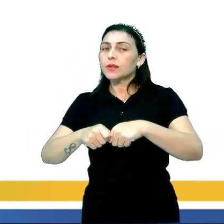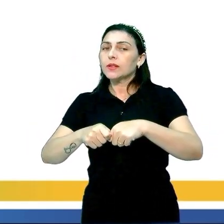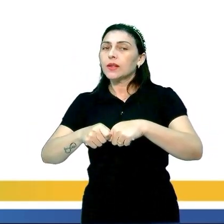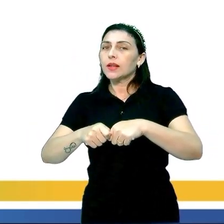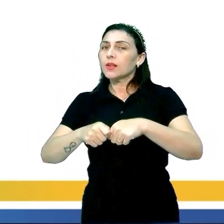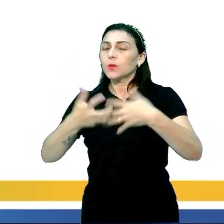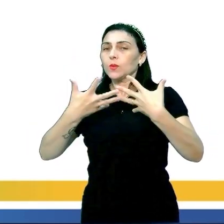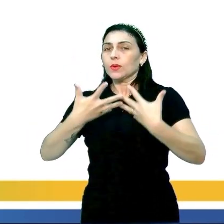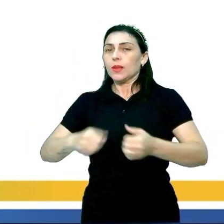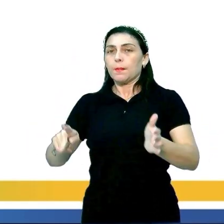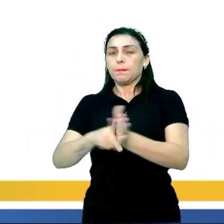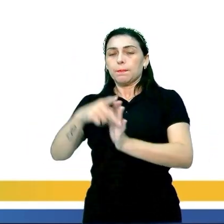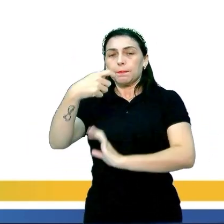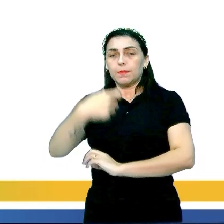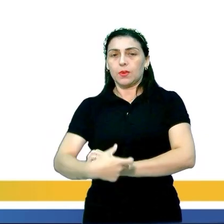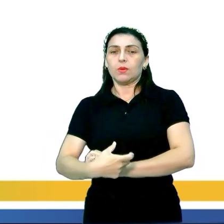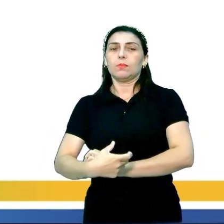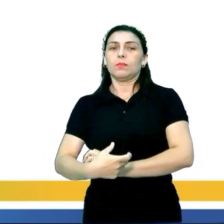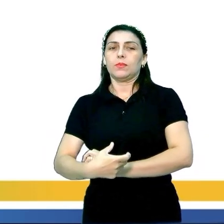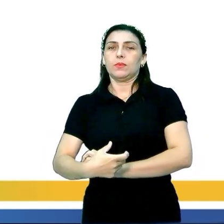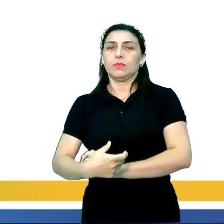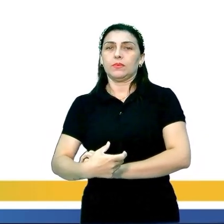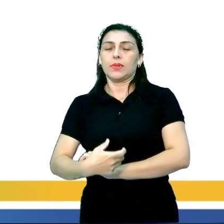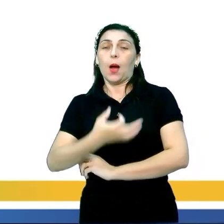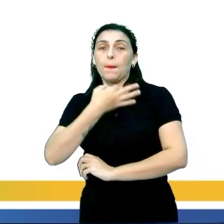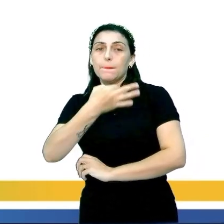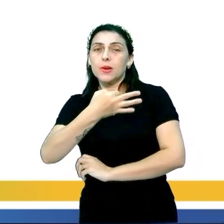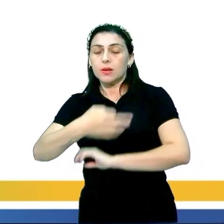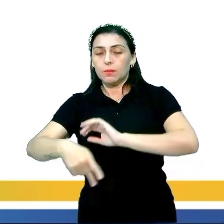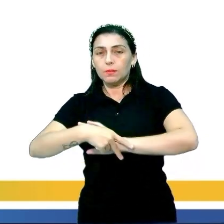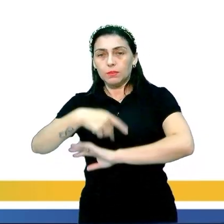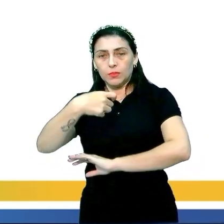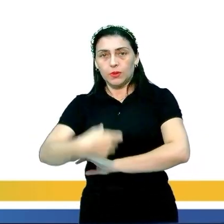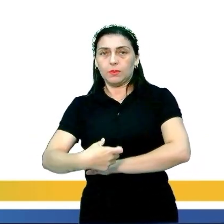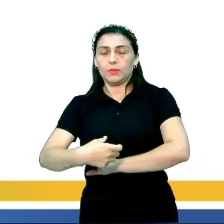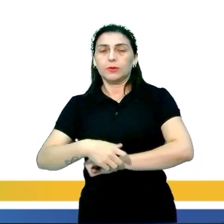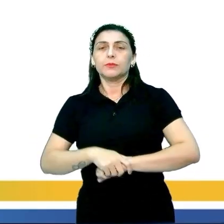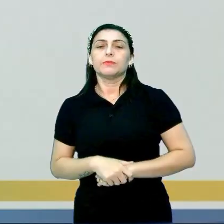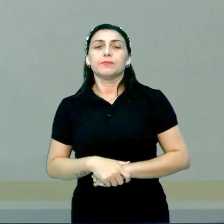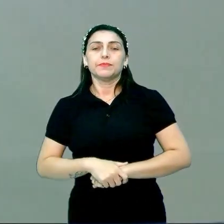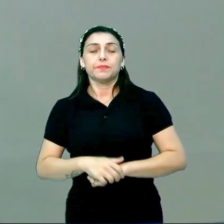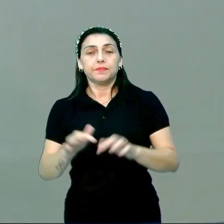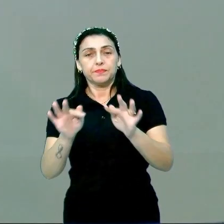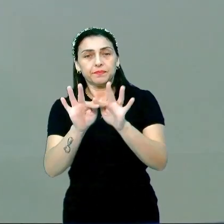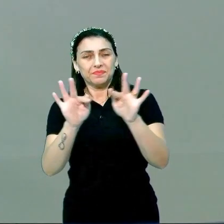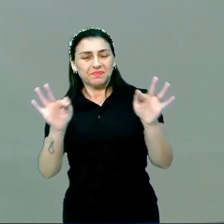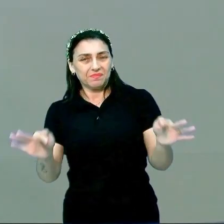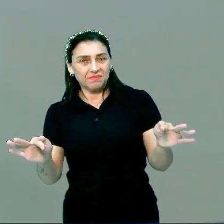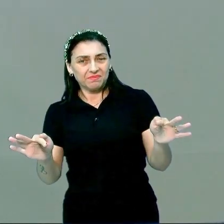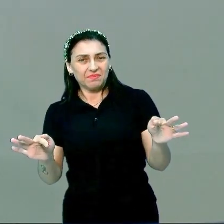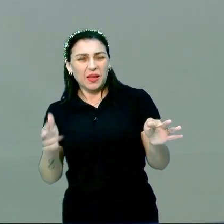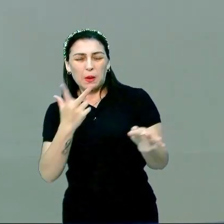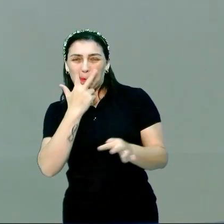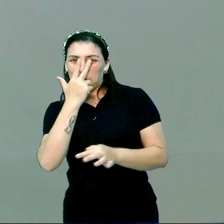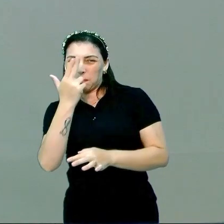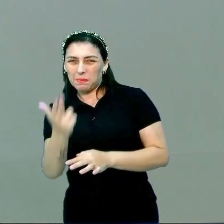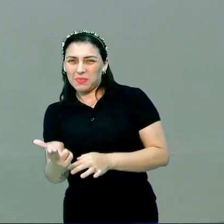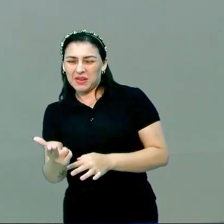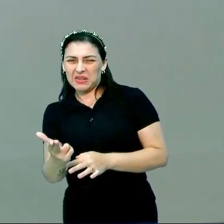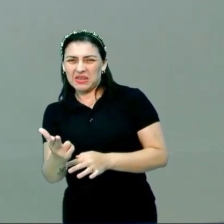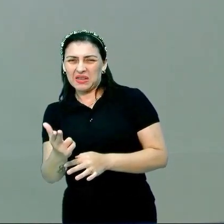você. Aí José Ortega y Gasset, né? Então, é uma frase meio que parece